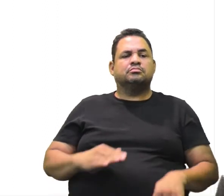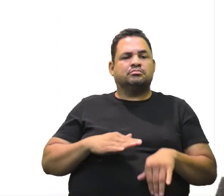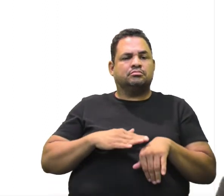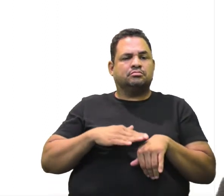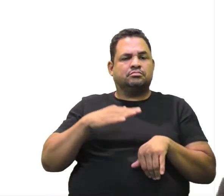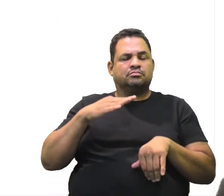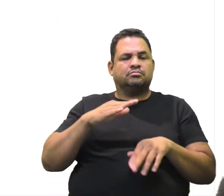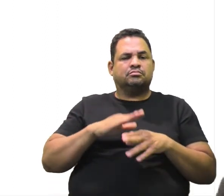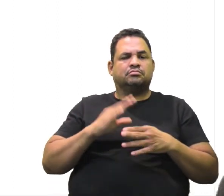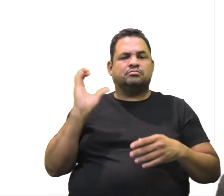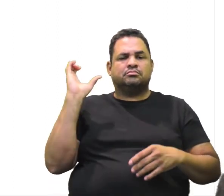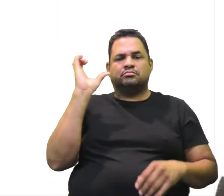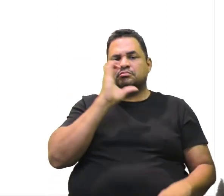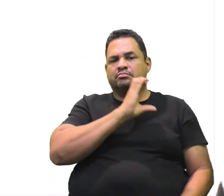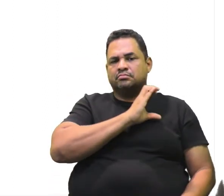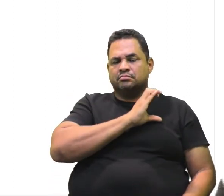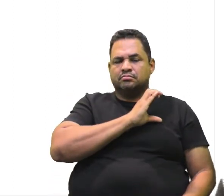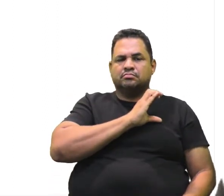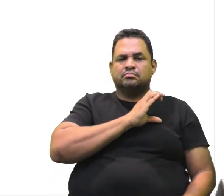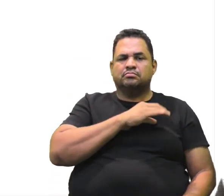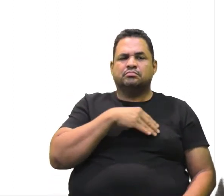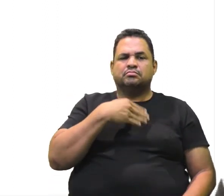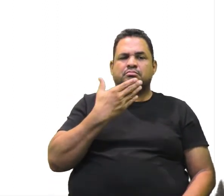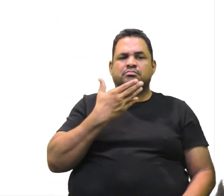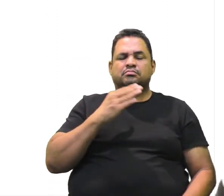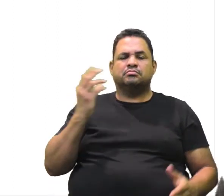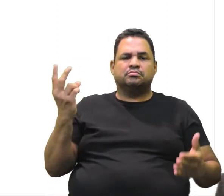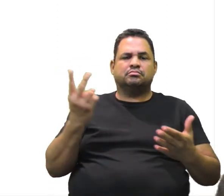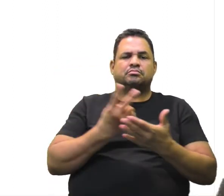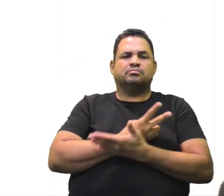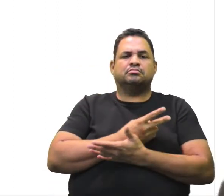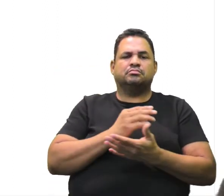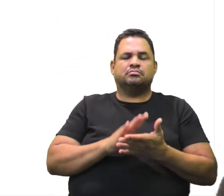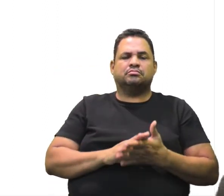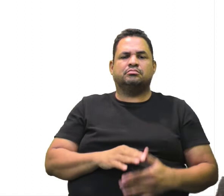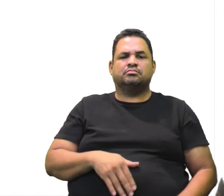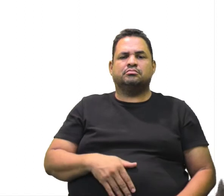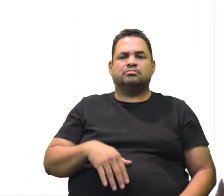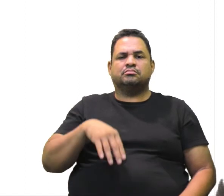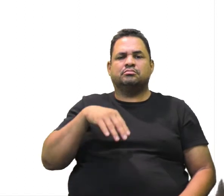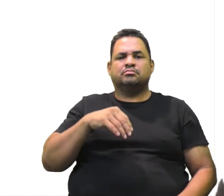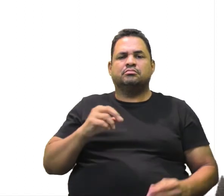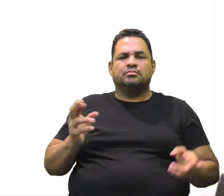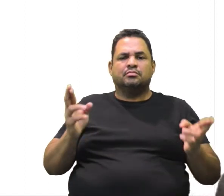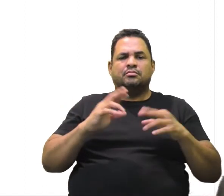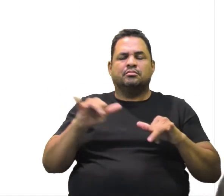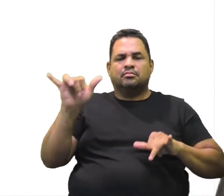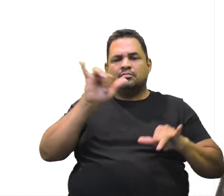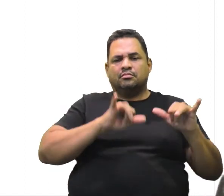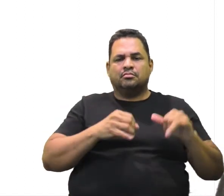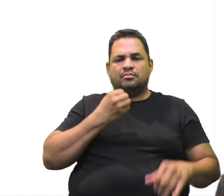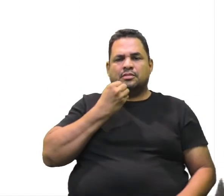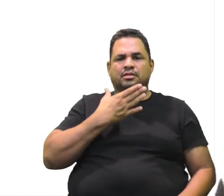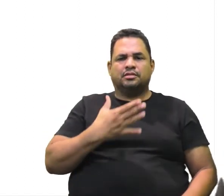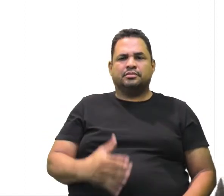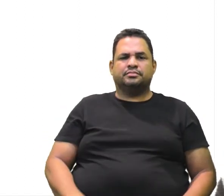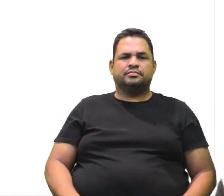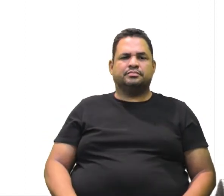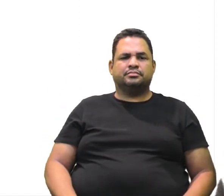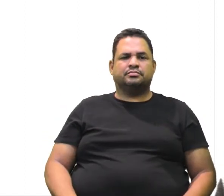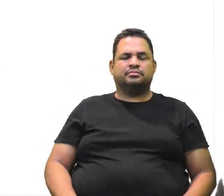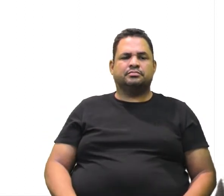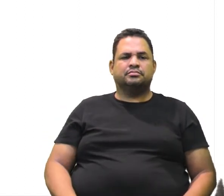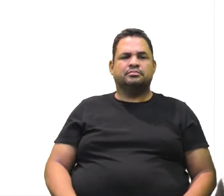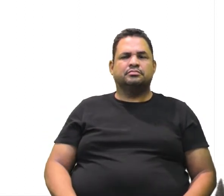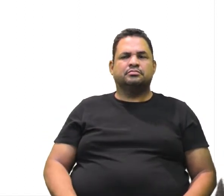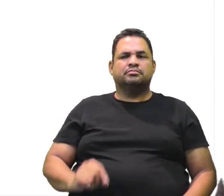mais rapidamente acontece a reação química, tá bom? E é